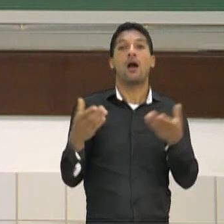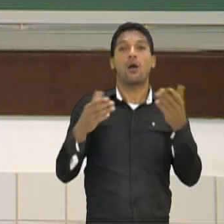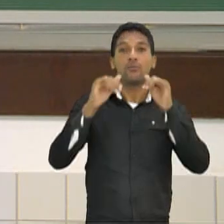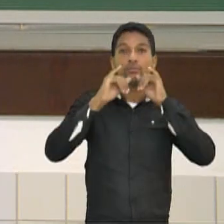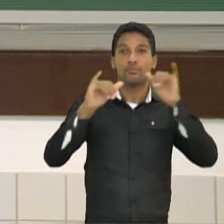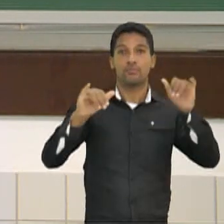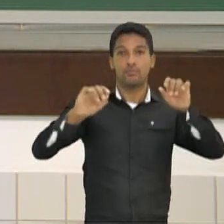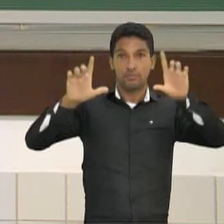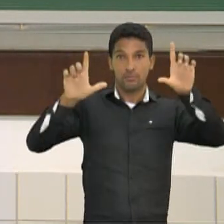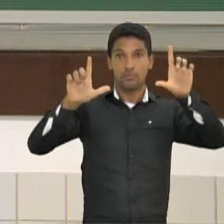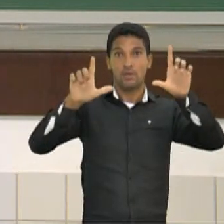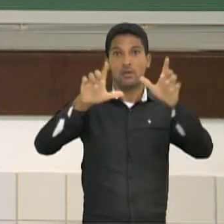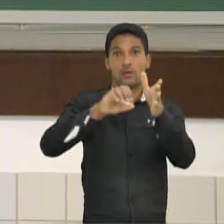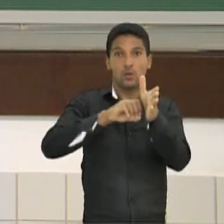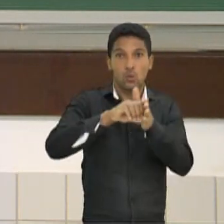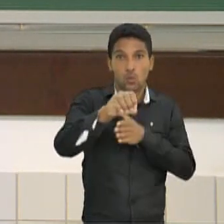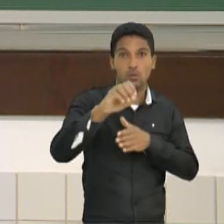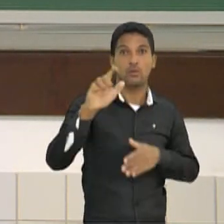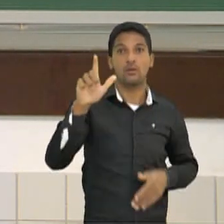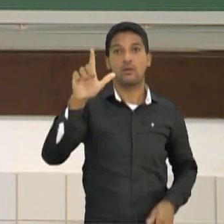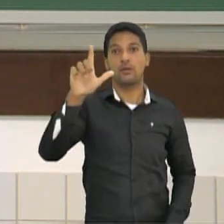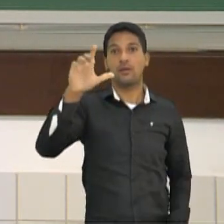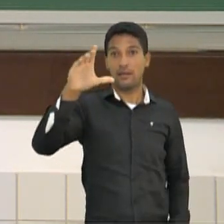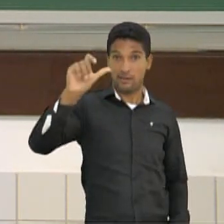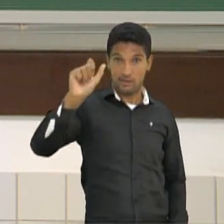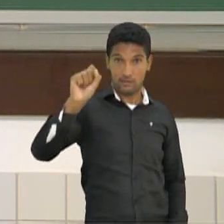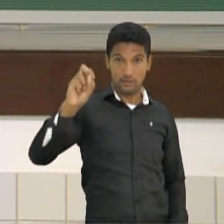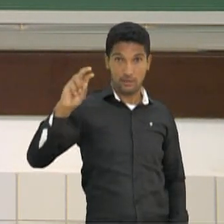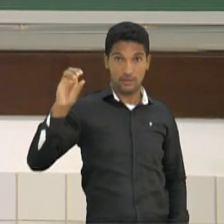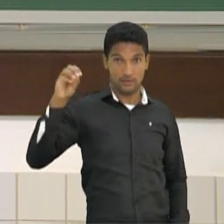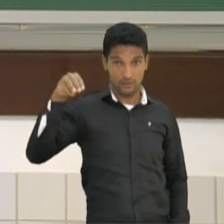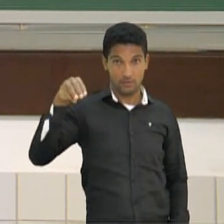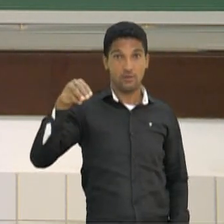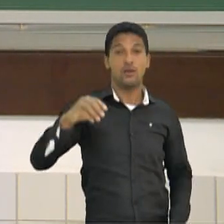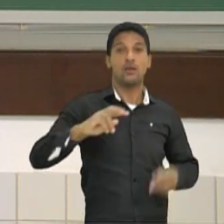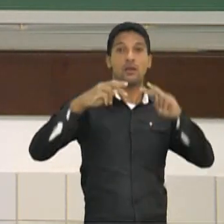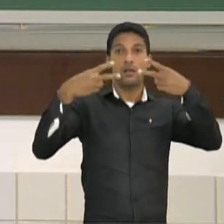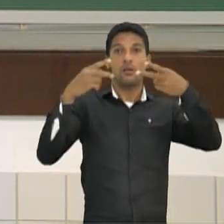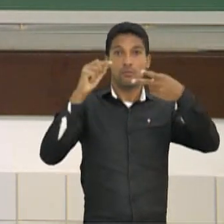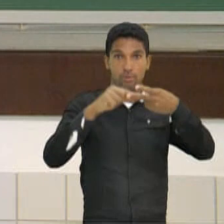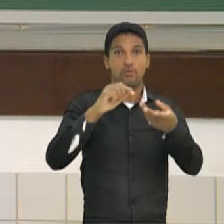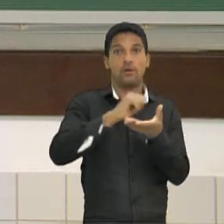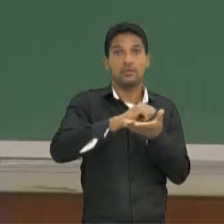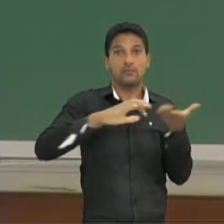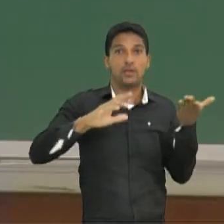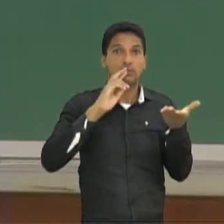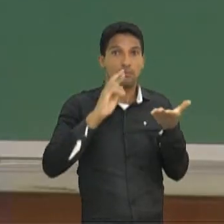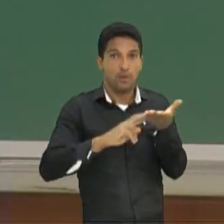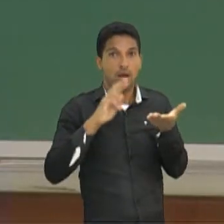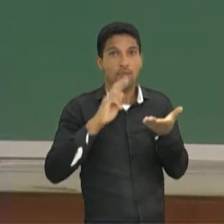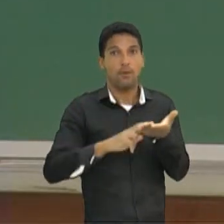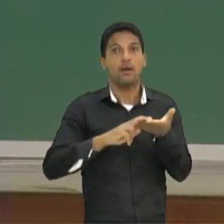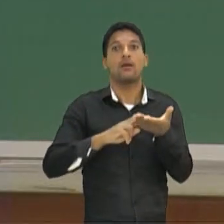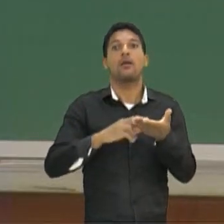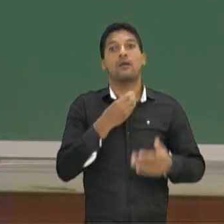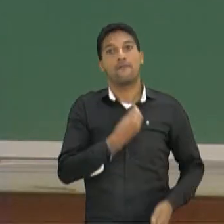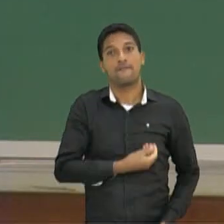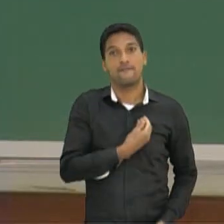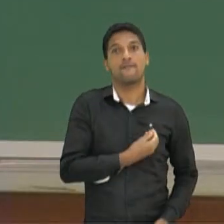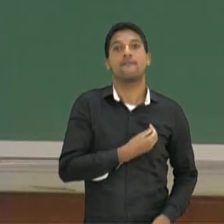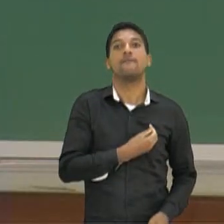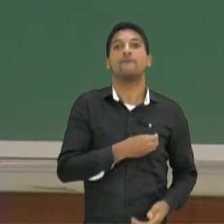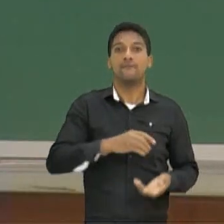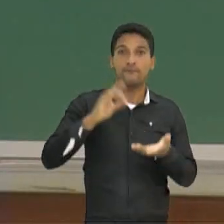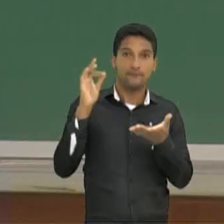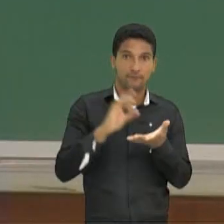responde a chamada realizando essas atividades. Realizou esses dois exercícios, garantiu a presença na nossa aula de hoje. Então, super importante também para estarmos acompanhando